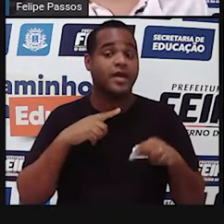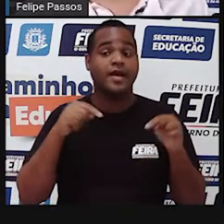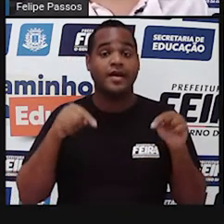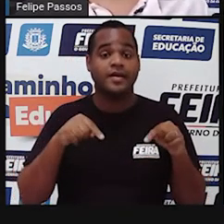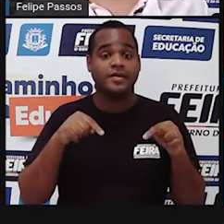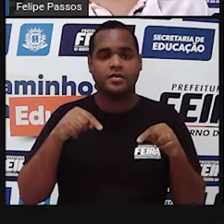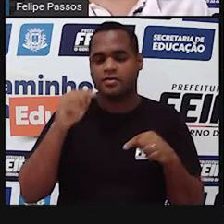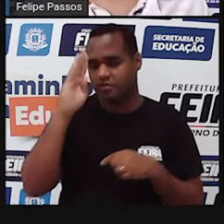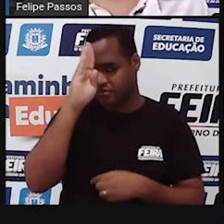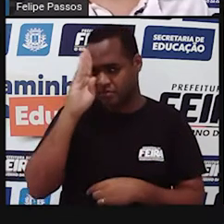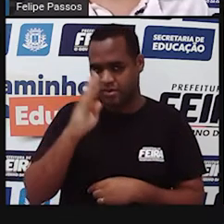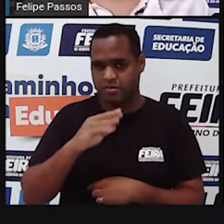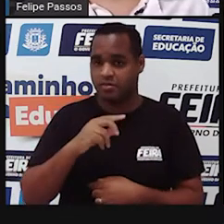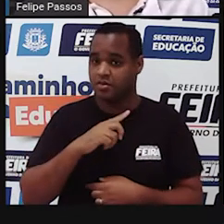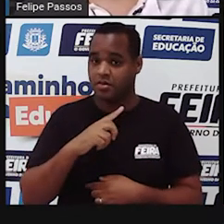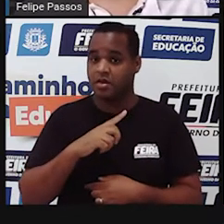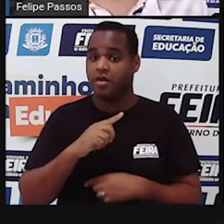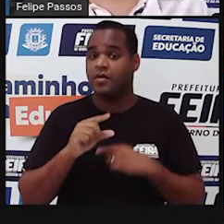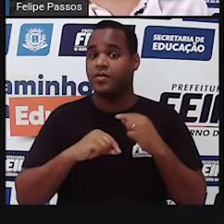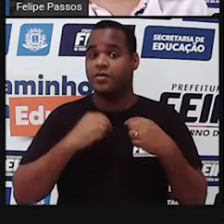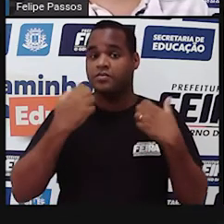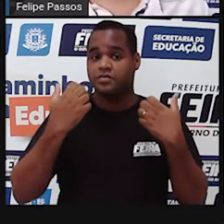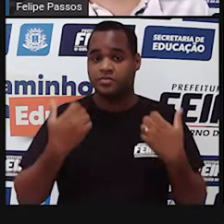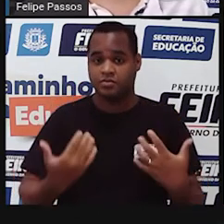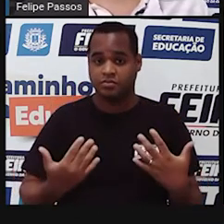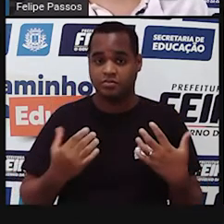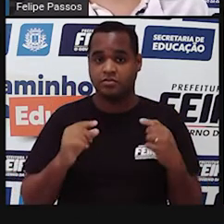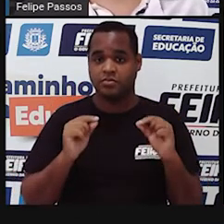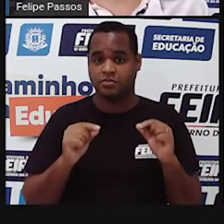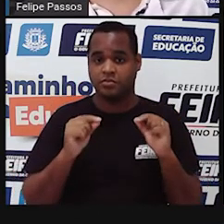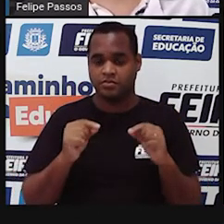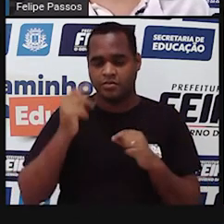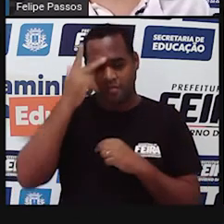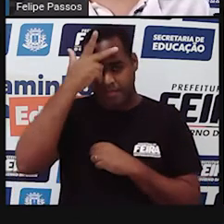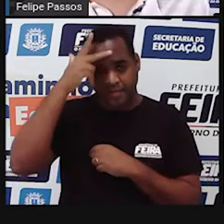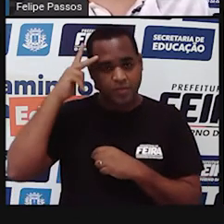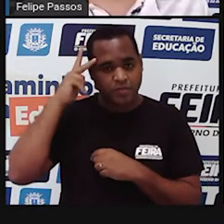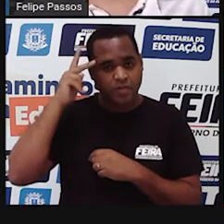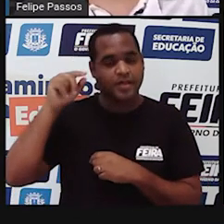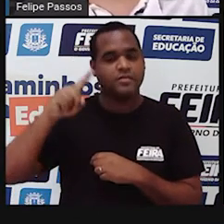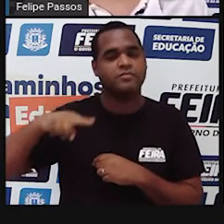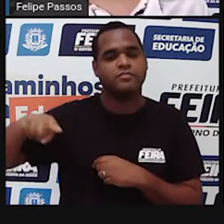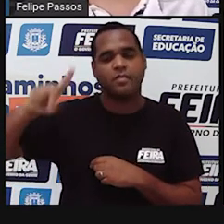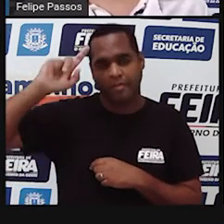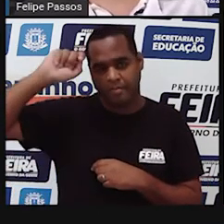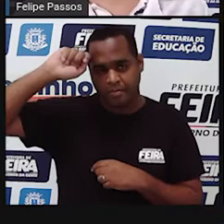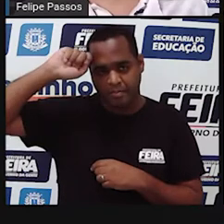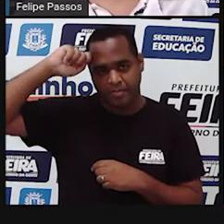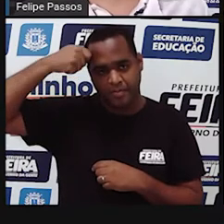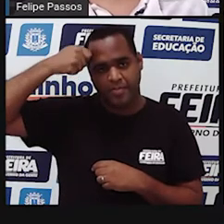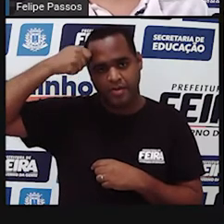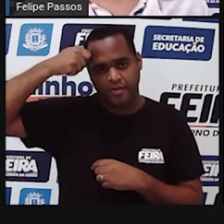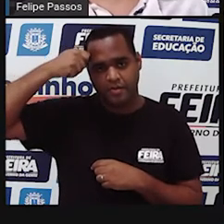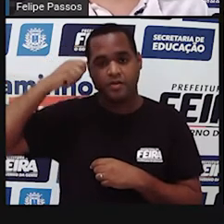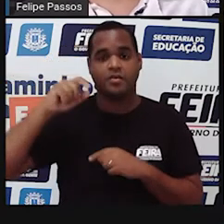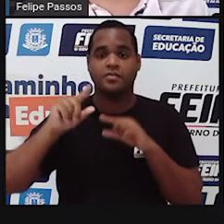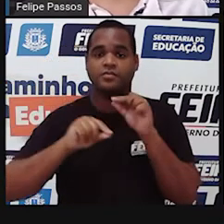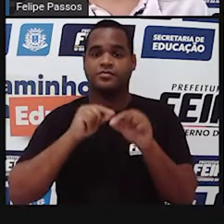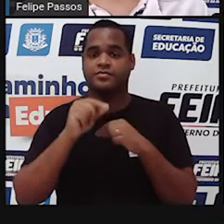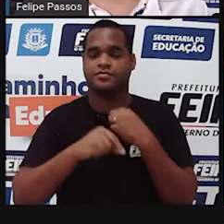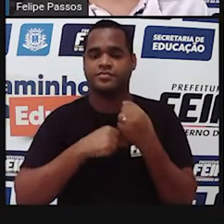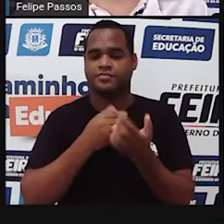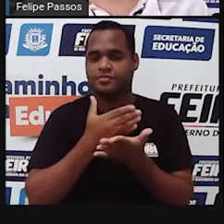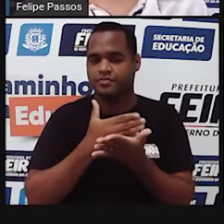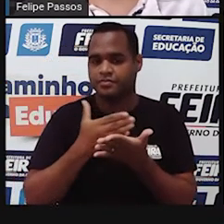mais predominante, né, é a etnia dos povos negros, que vieram lá do continente africano e